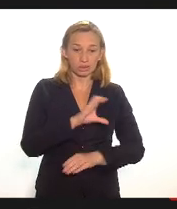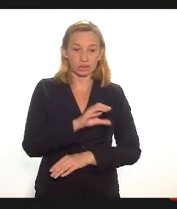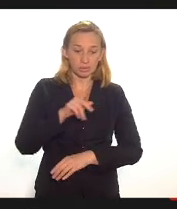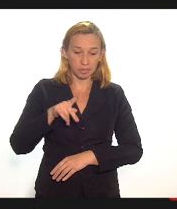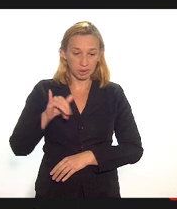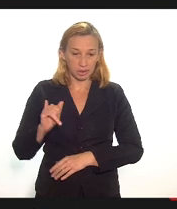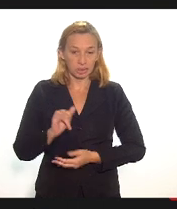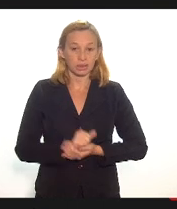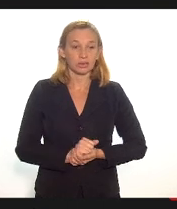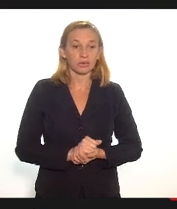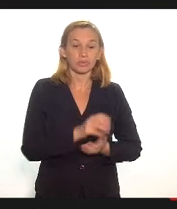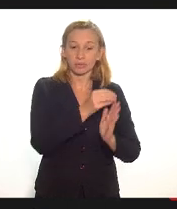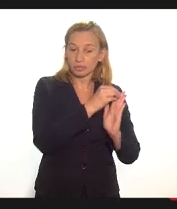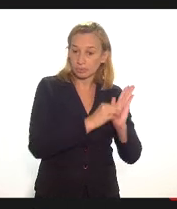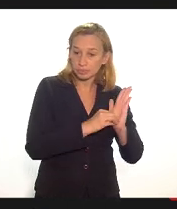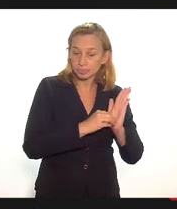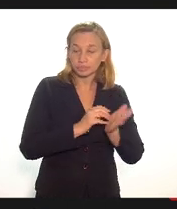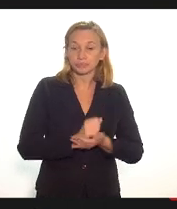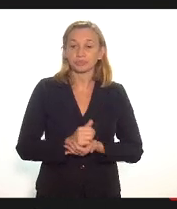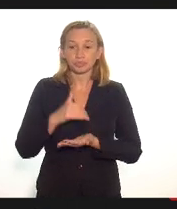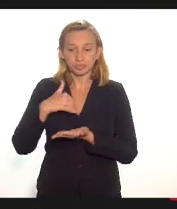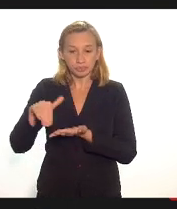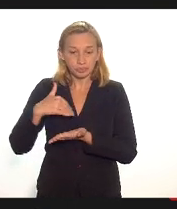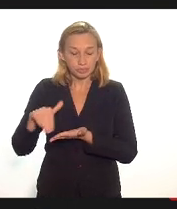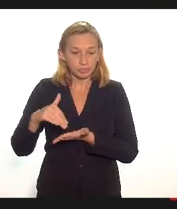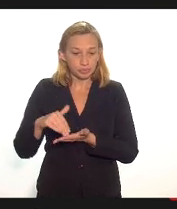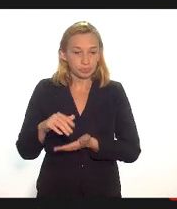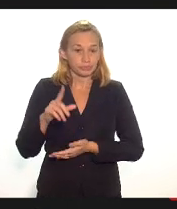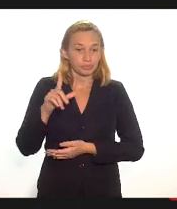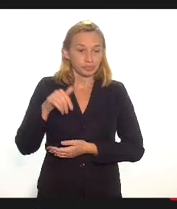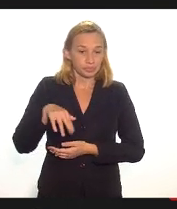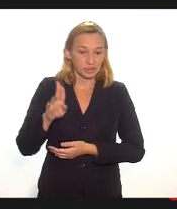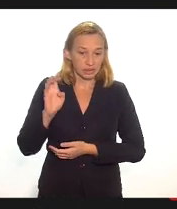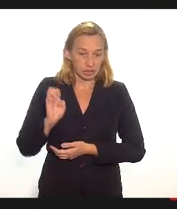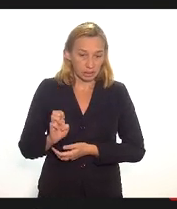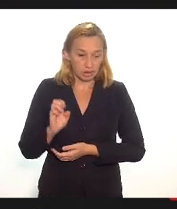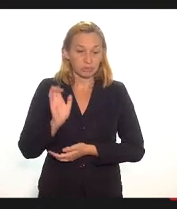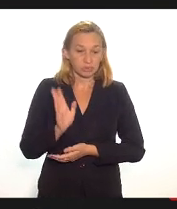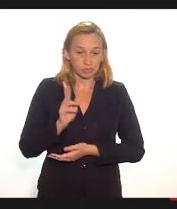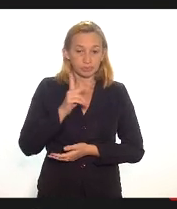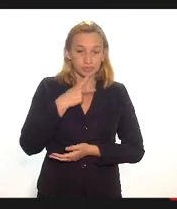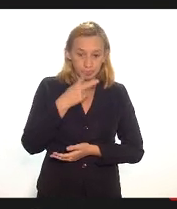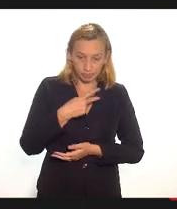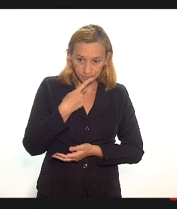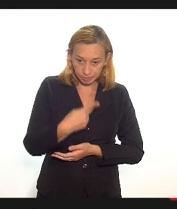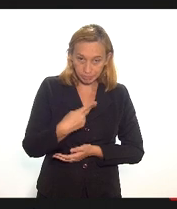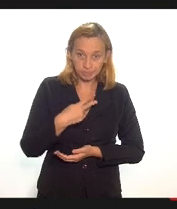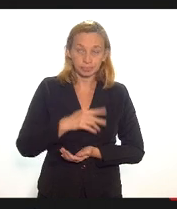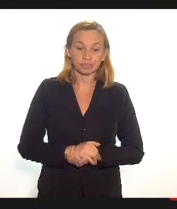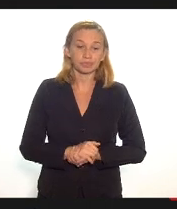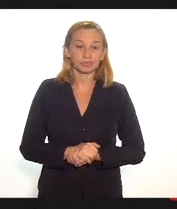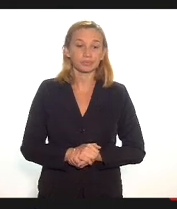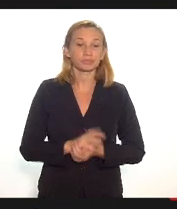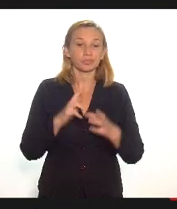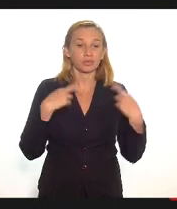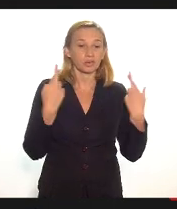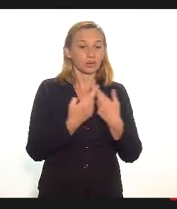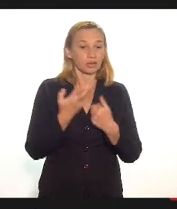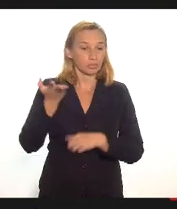Tá? É o ofício que o secretário Guilherme Mercer já mencionou na reunião